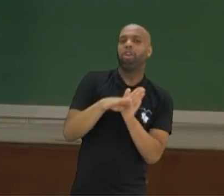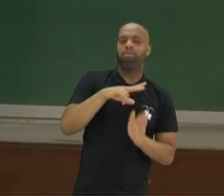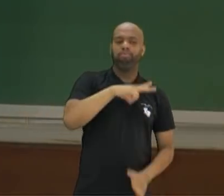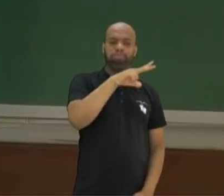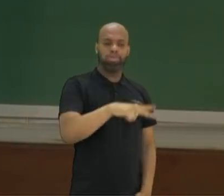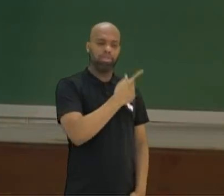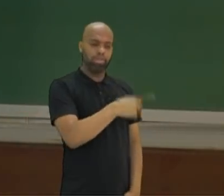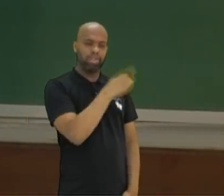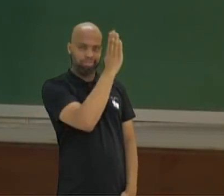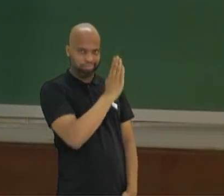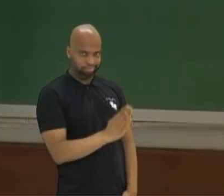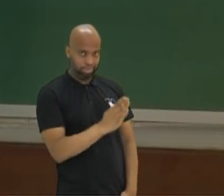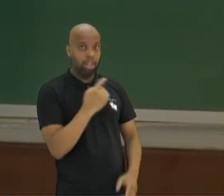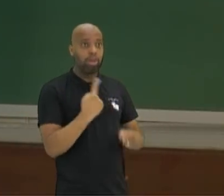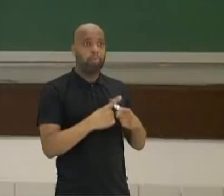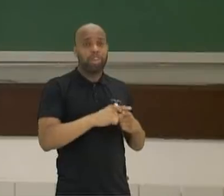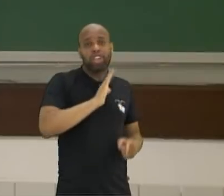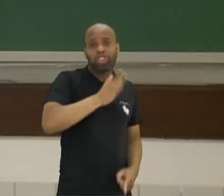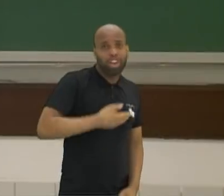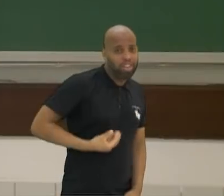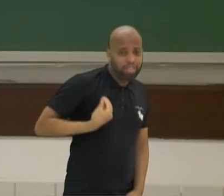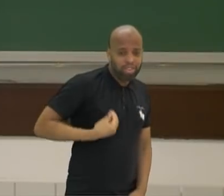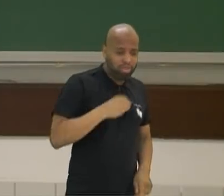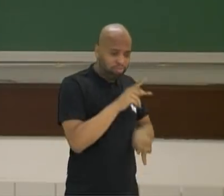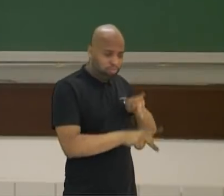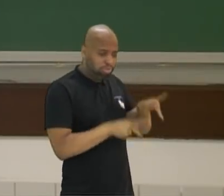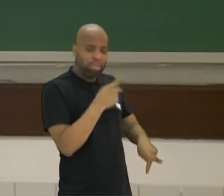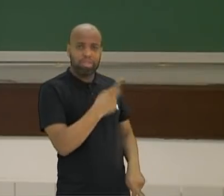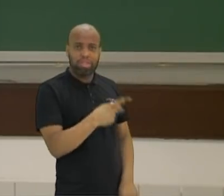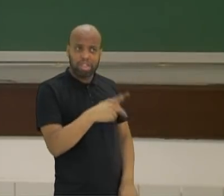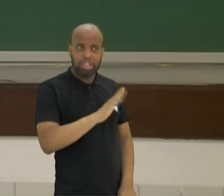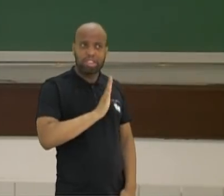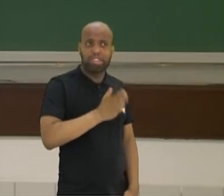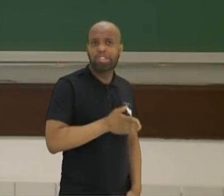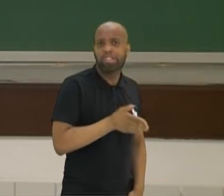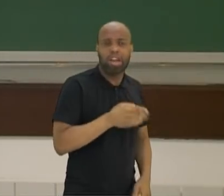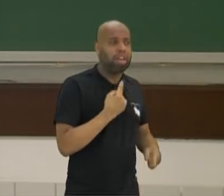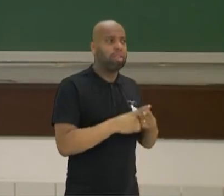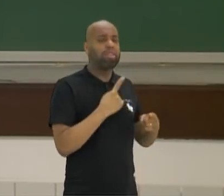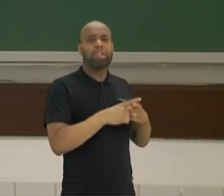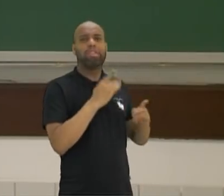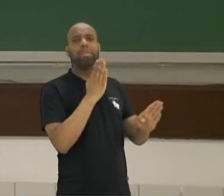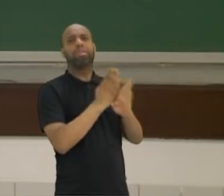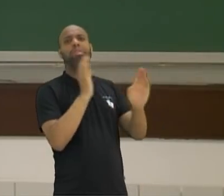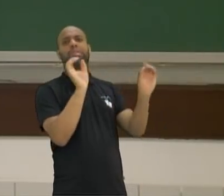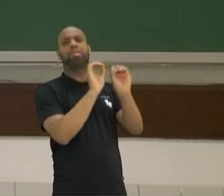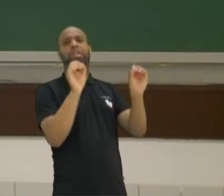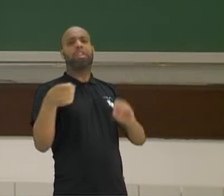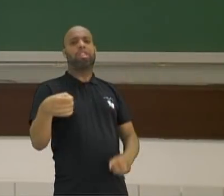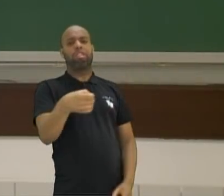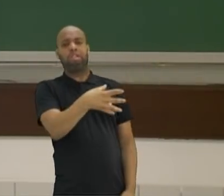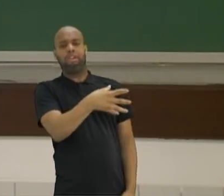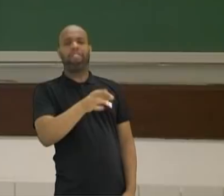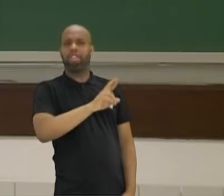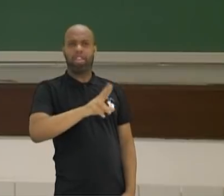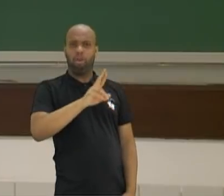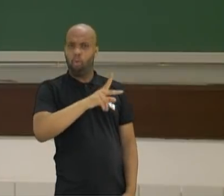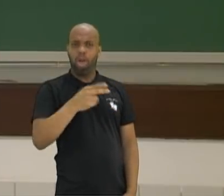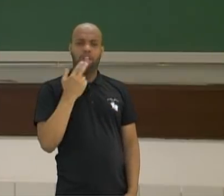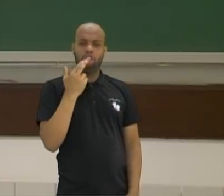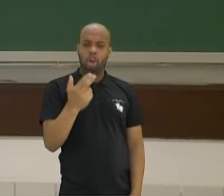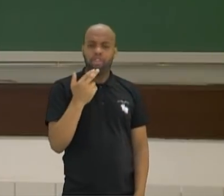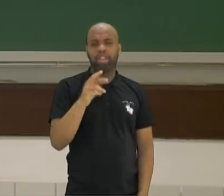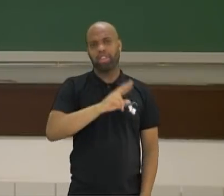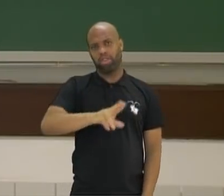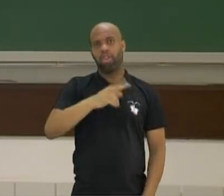portugueses no Brasil? Afinal de contas, já tinha uma população aqui estabelecida. Ele não descobriu algo inovador, algo inédito, algo